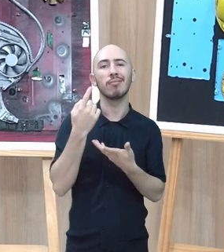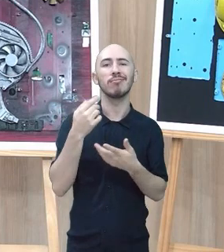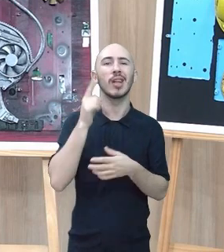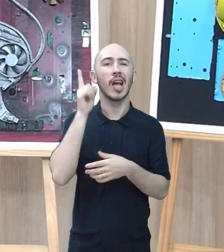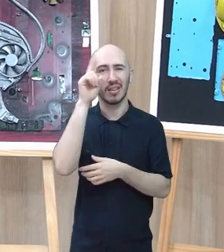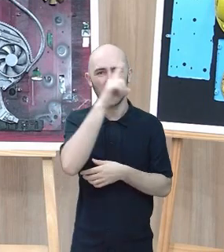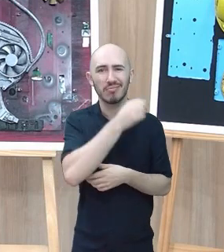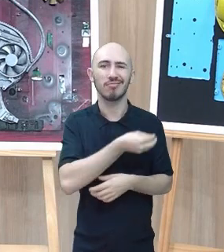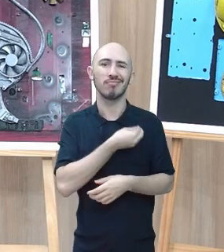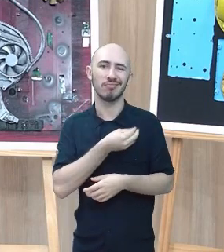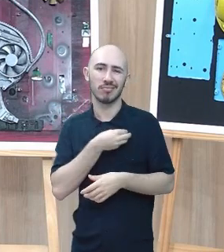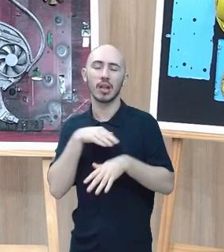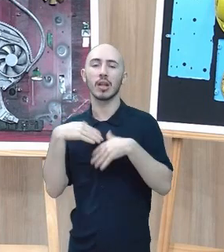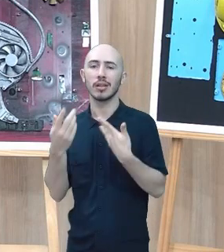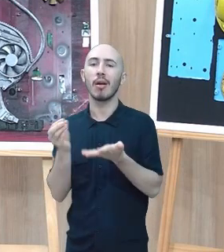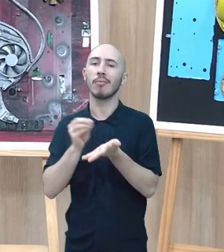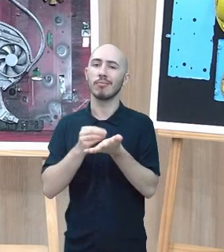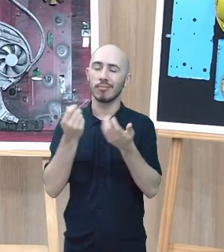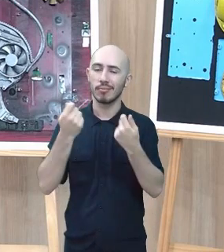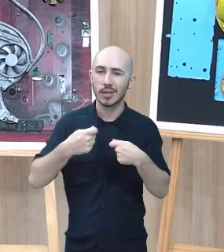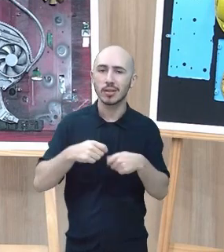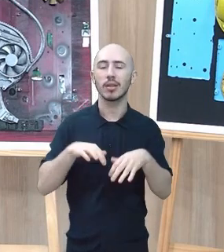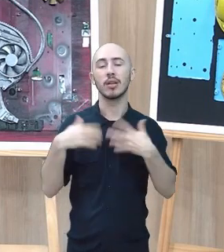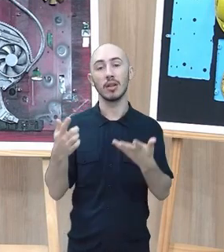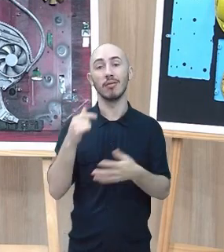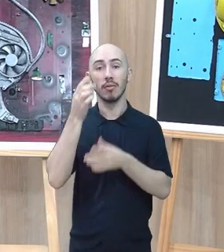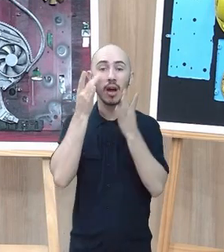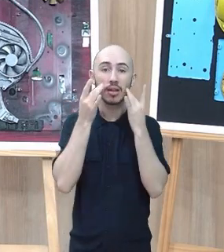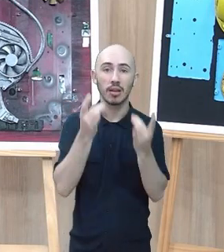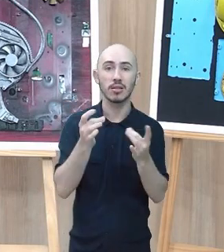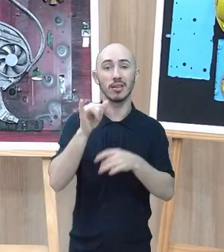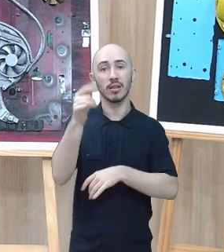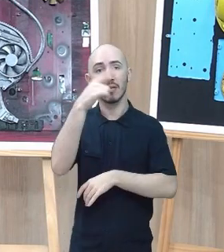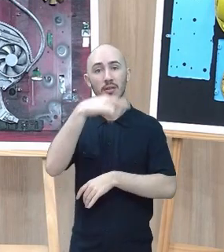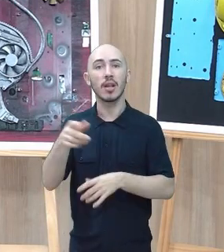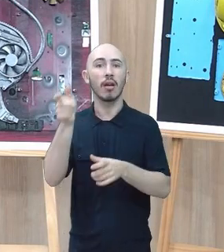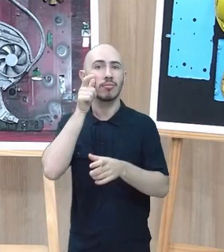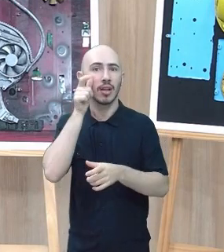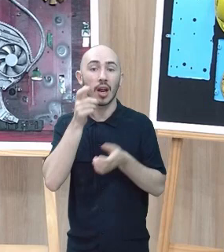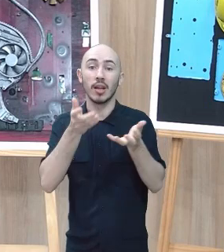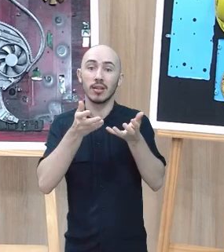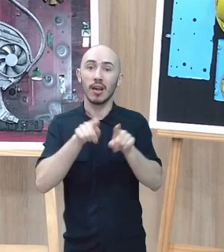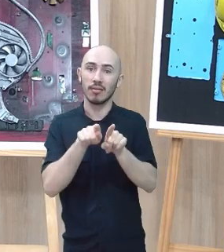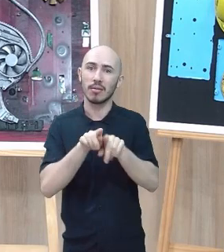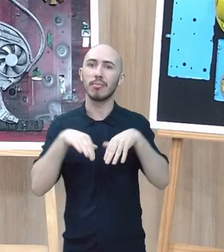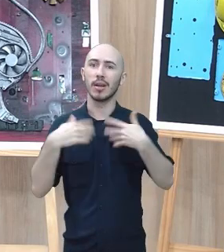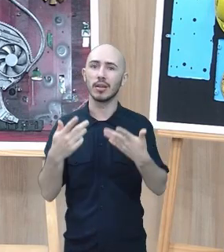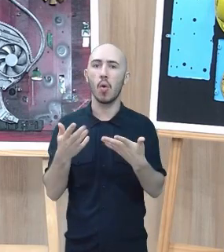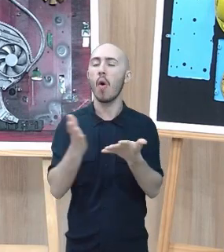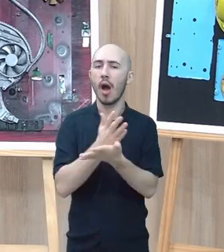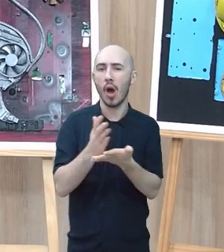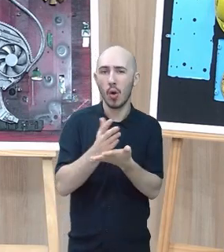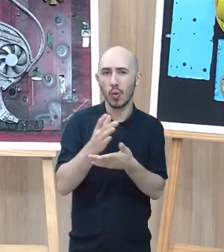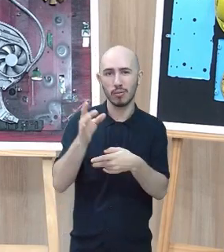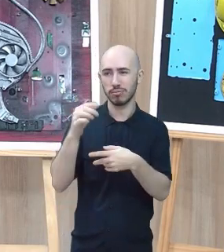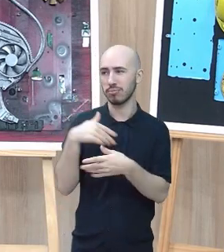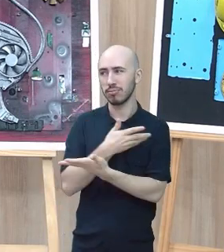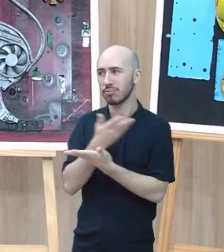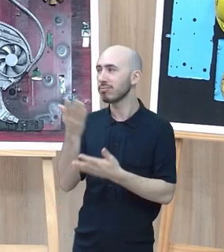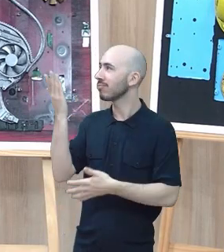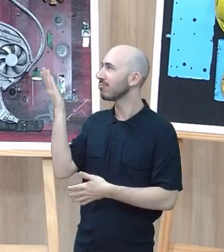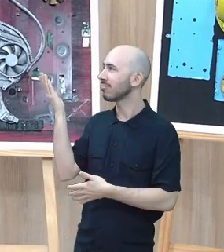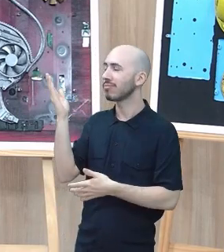Então, fique atento, né, e se você tem interesse de adquirir alguma obra